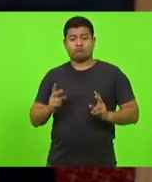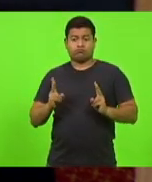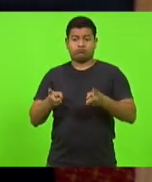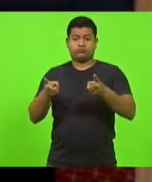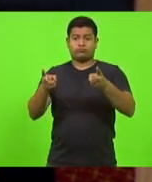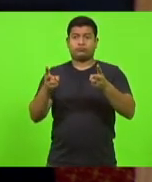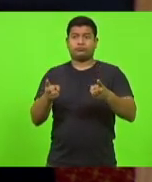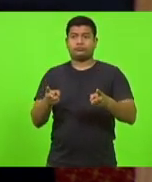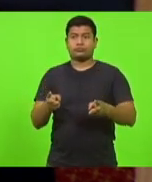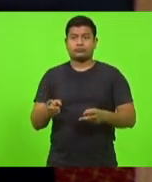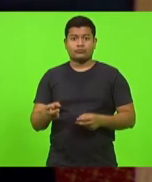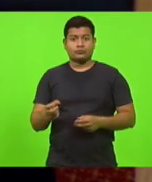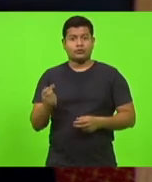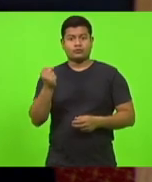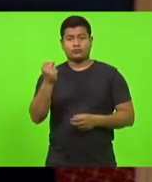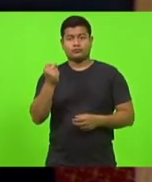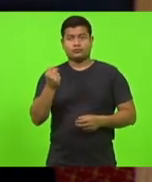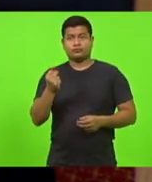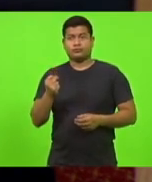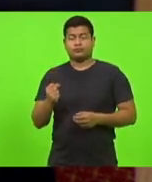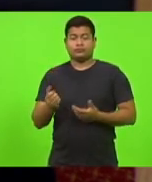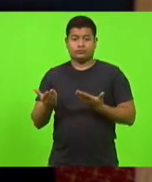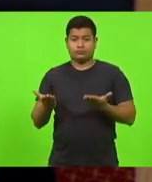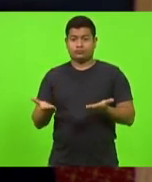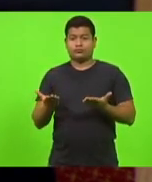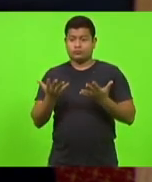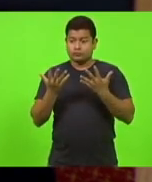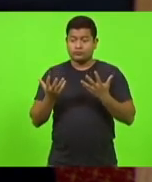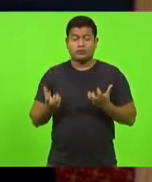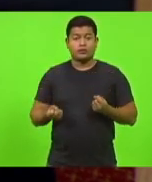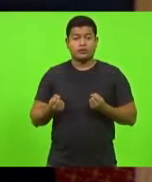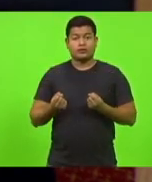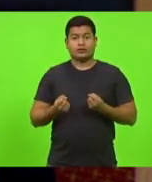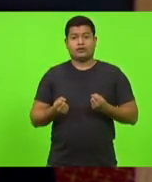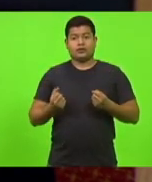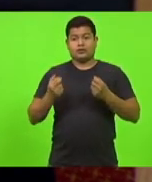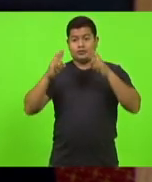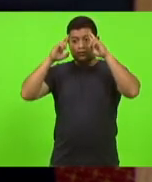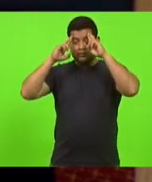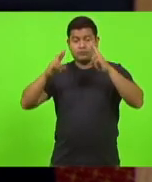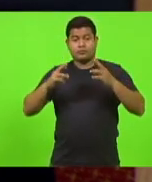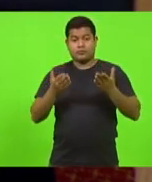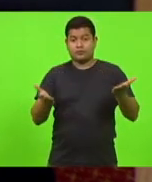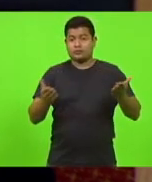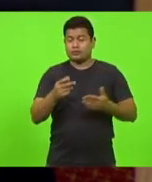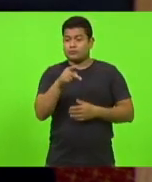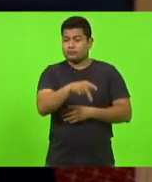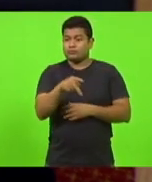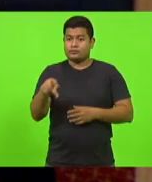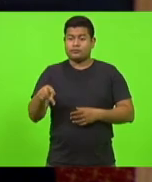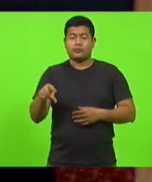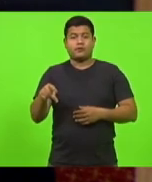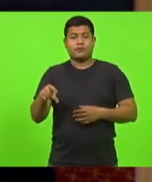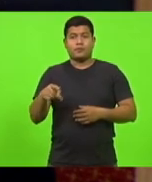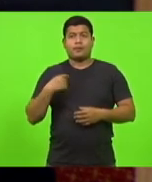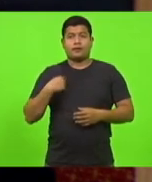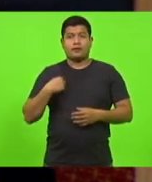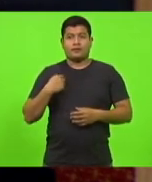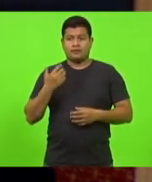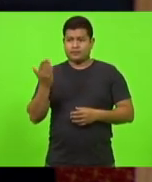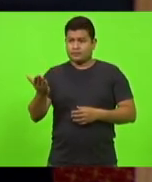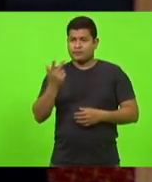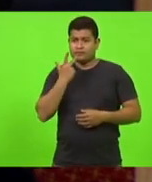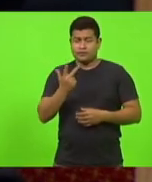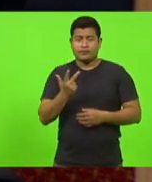com avós dos professores aqui nessa casa. É por isso que eu te respeito, porque eu sei que tu falas de coração, mas a gente